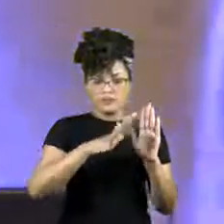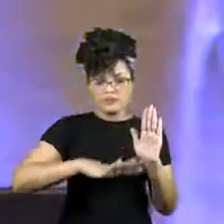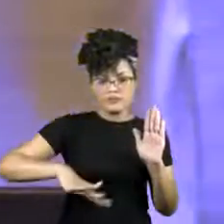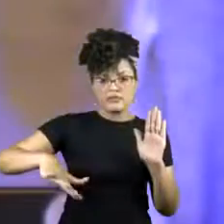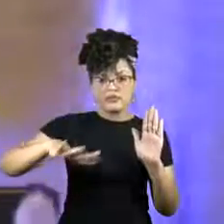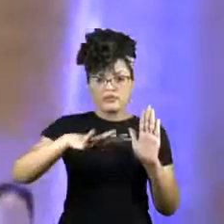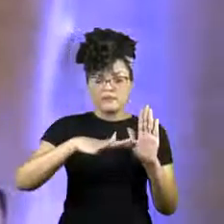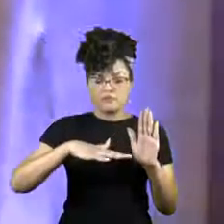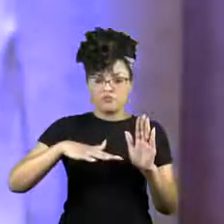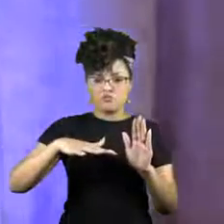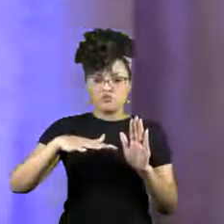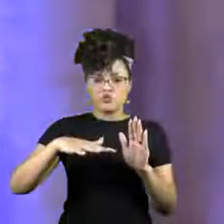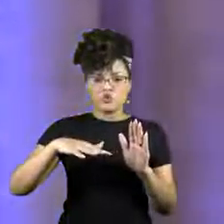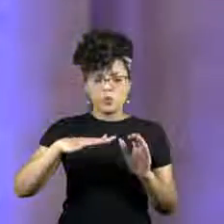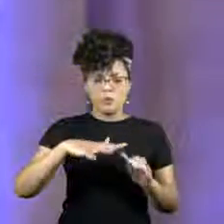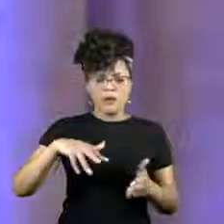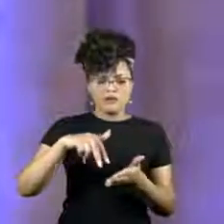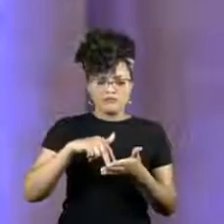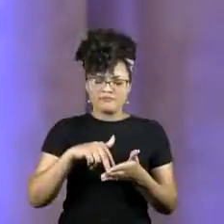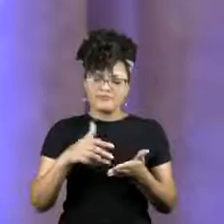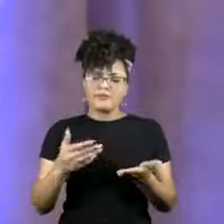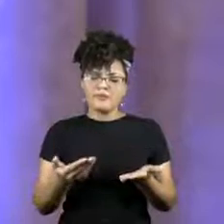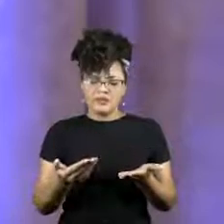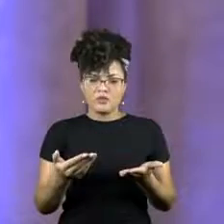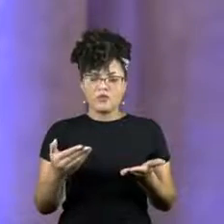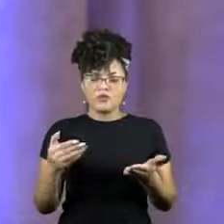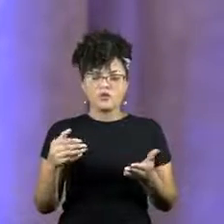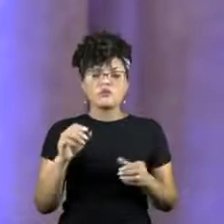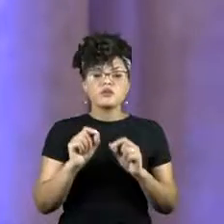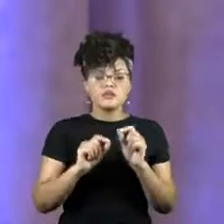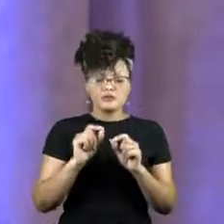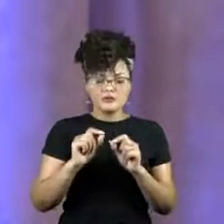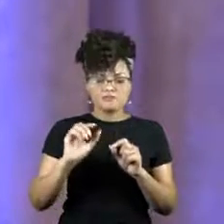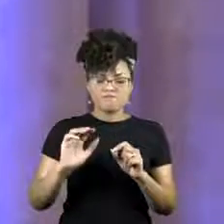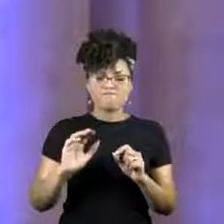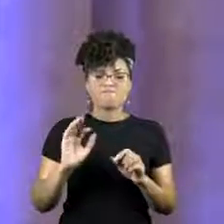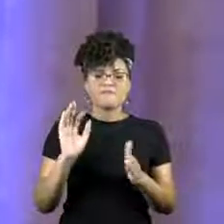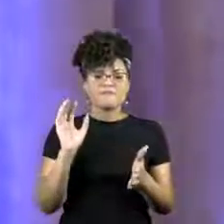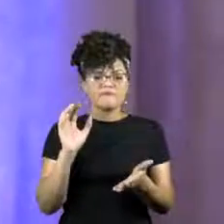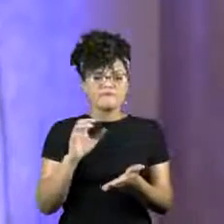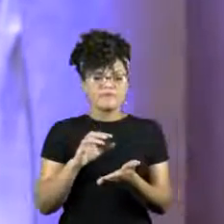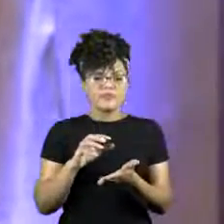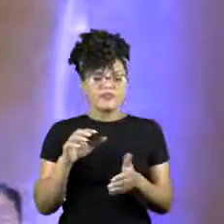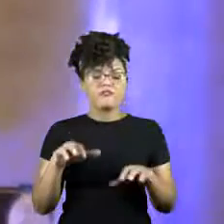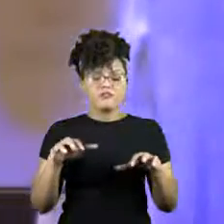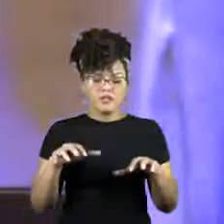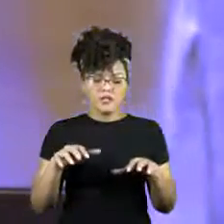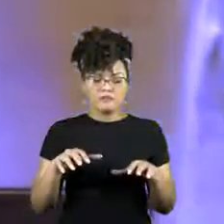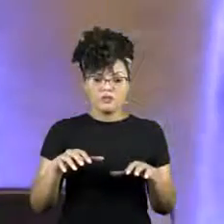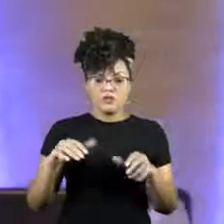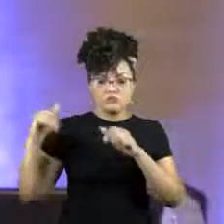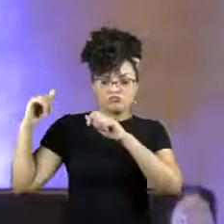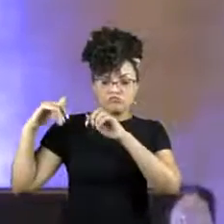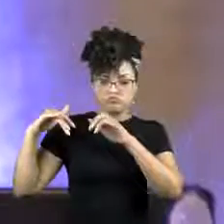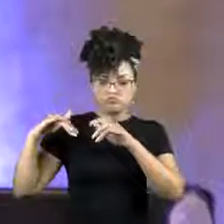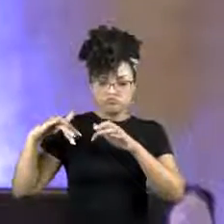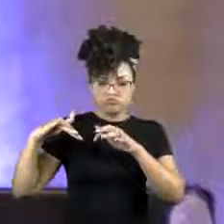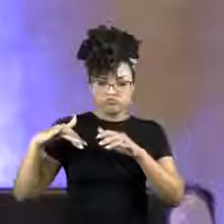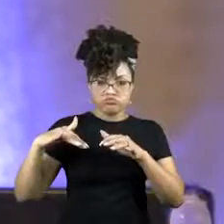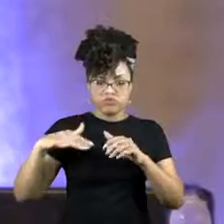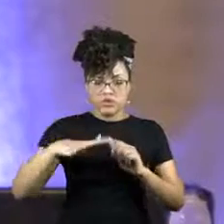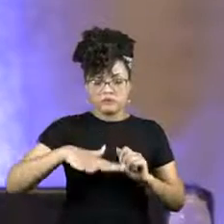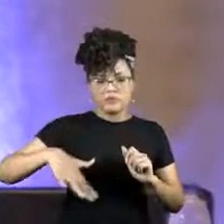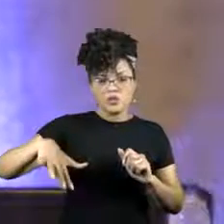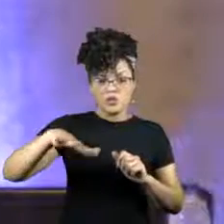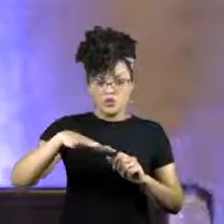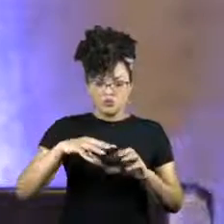nível freático dentro de um maciço é o que, de fato, considera a ação, por exemplo, de uma precipitação dentro de um maciço de solo.